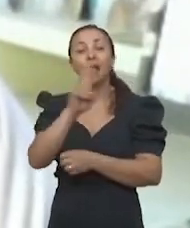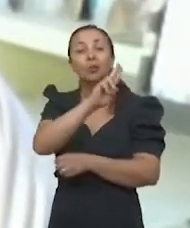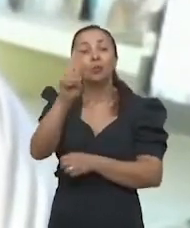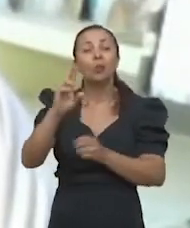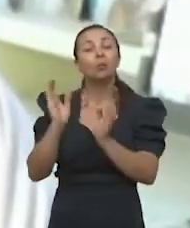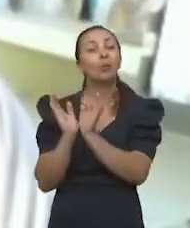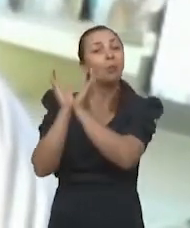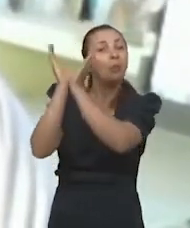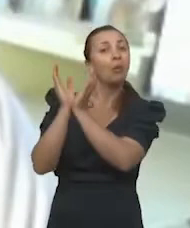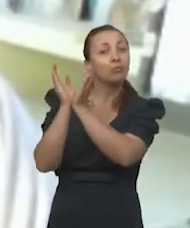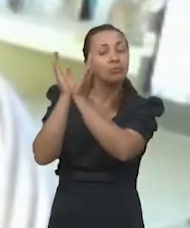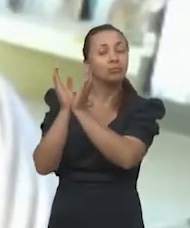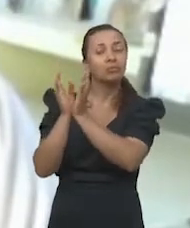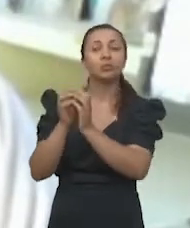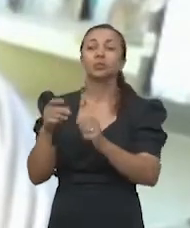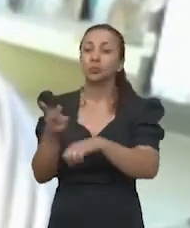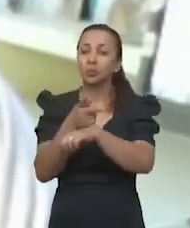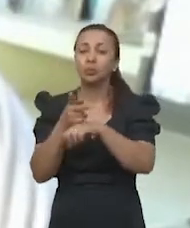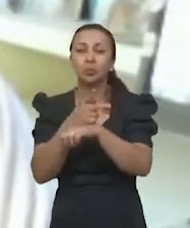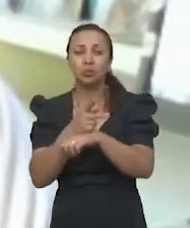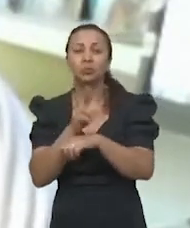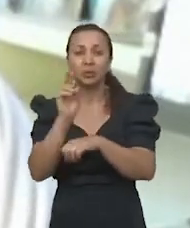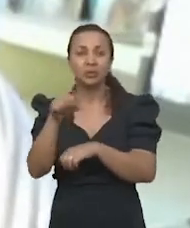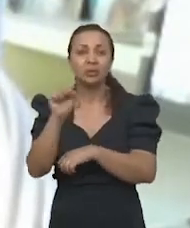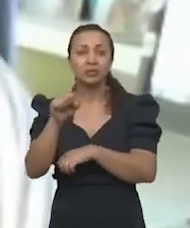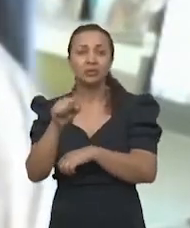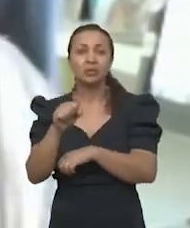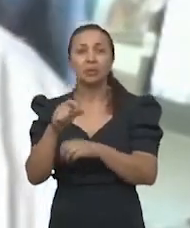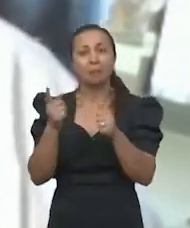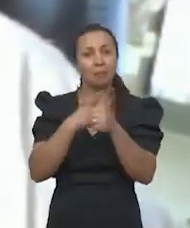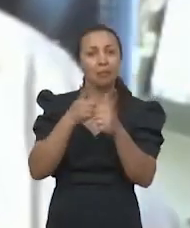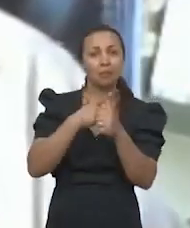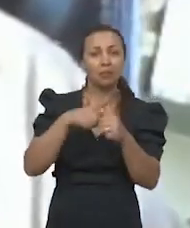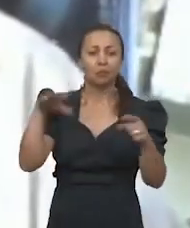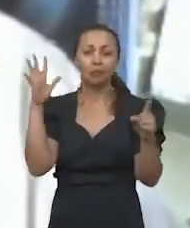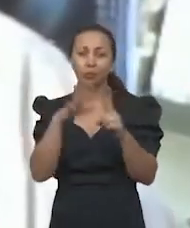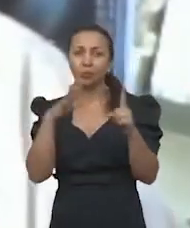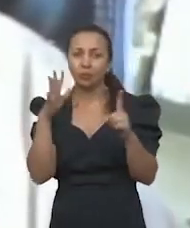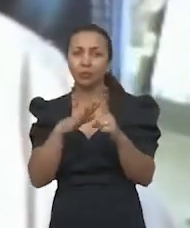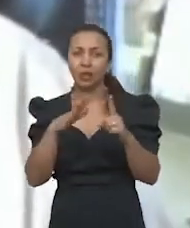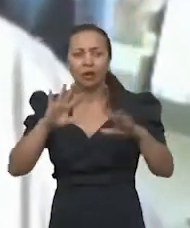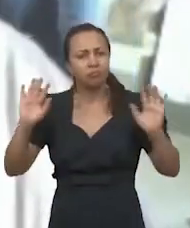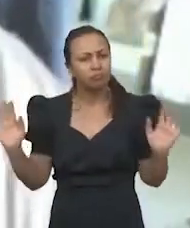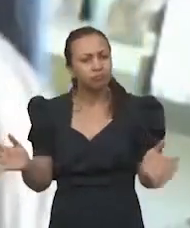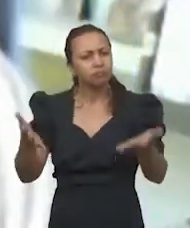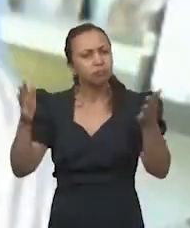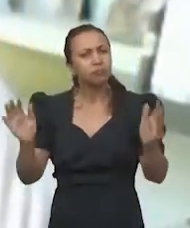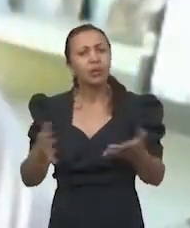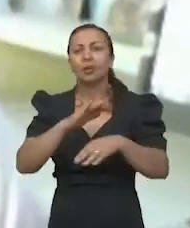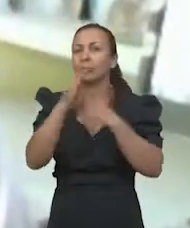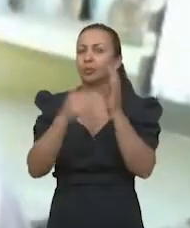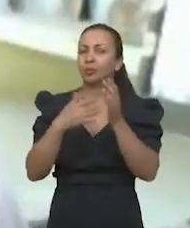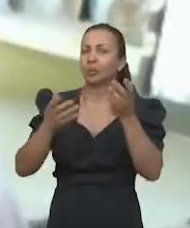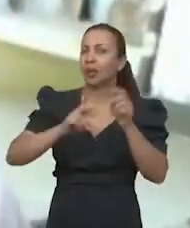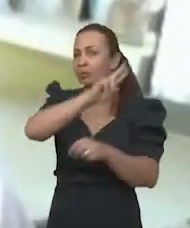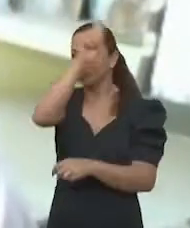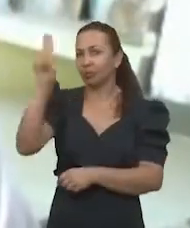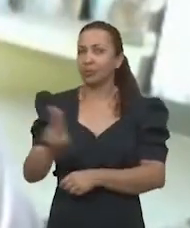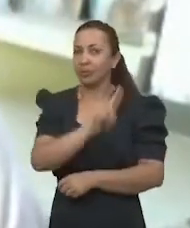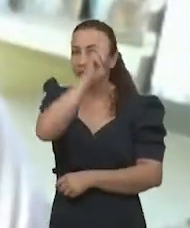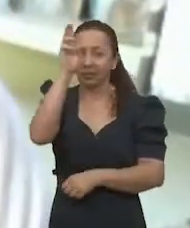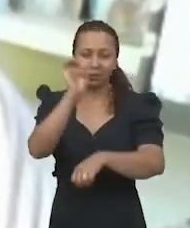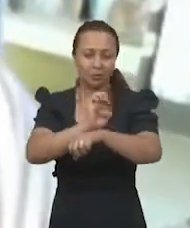prêmio. E o prêmio busca justamente, primeiro, estimular que todas as